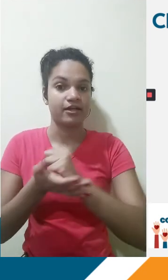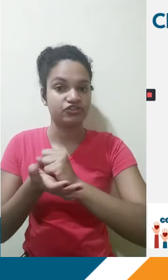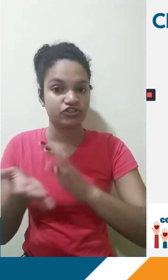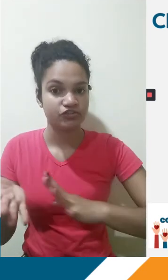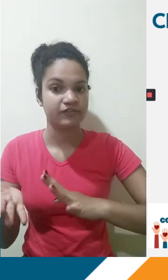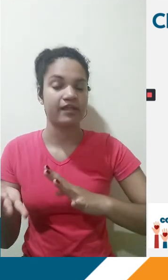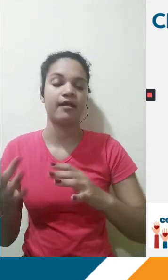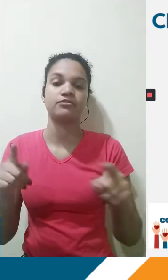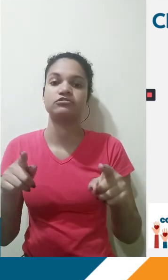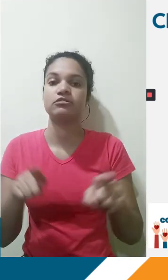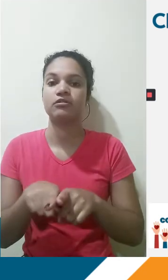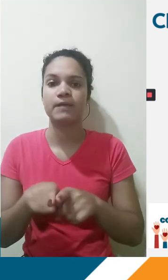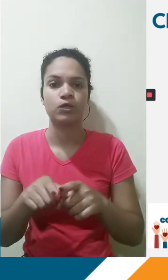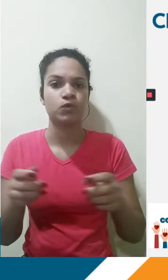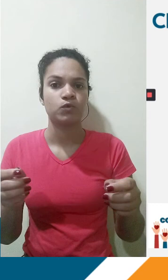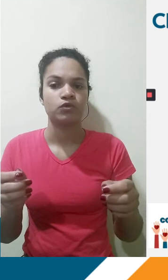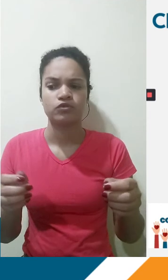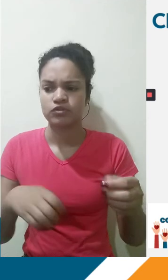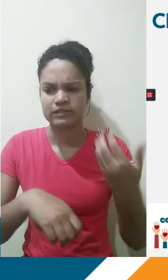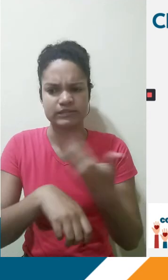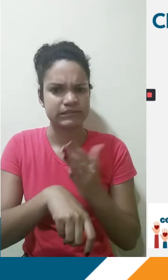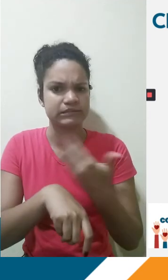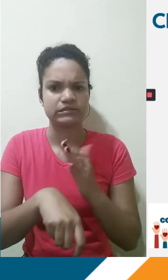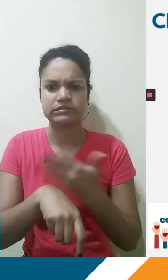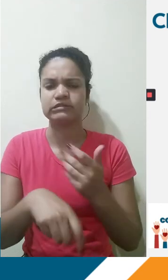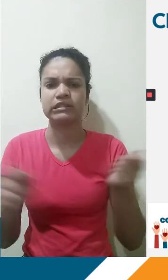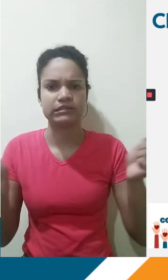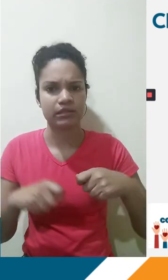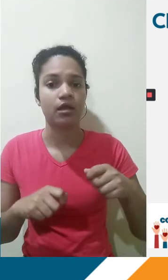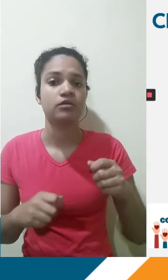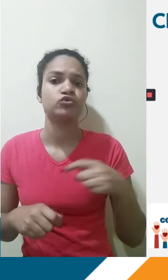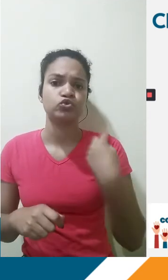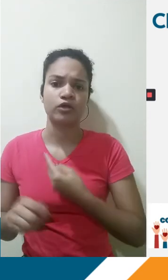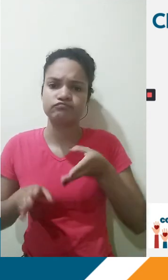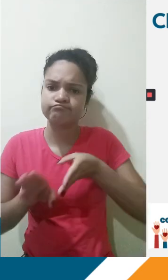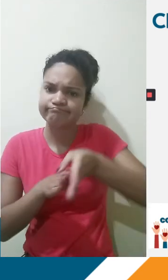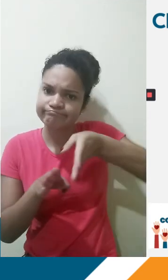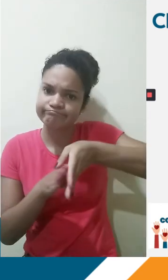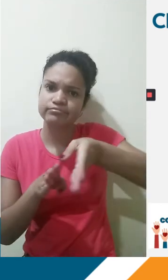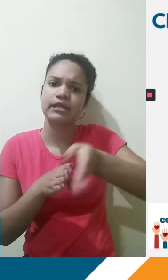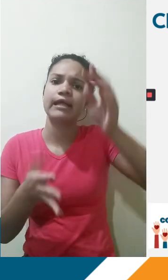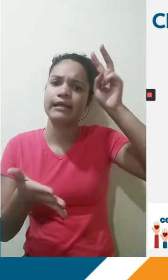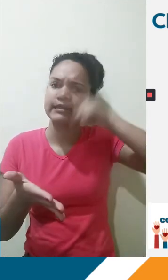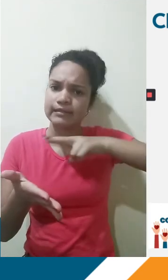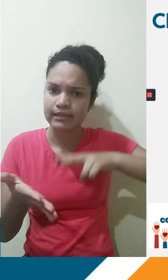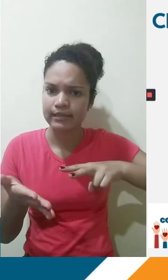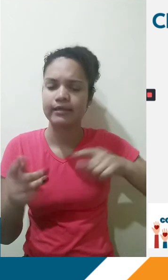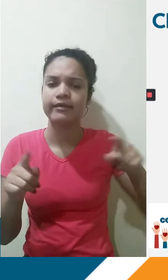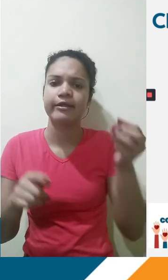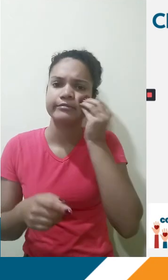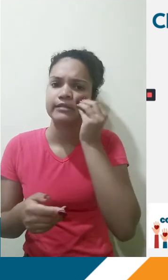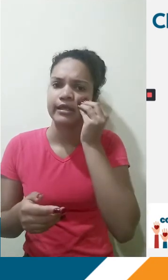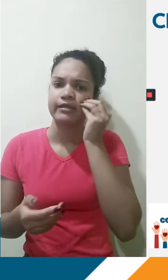atividade, conjunto de atividades e de exercícios nesse capítulo. A gente recomenda fortemente que vocês leiam esse material, tentem